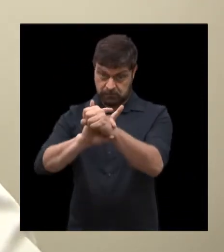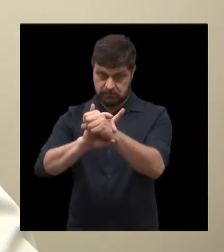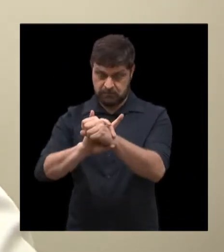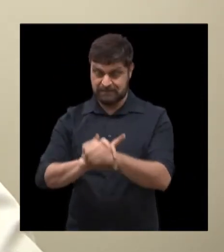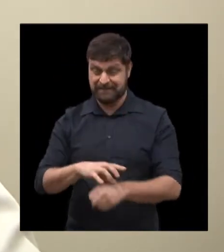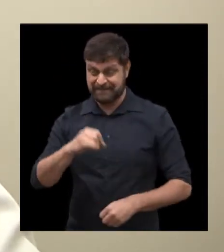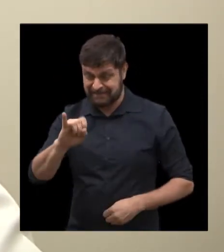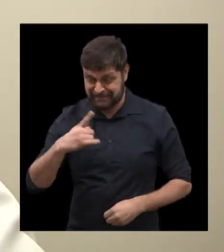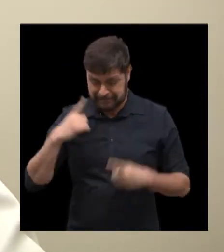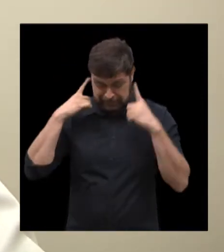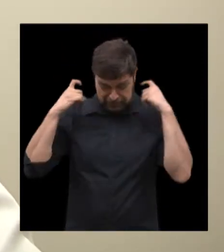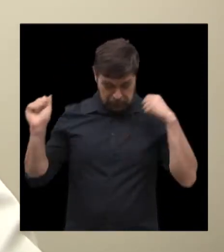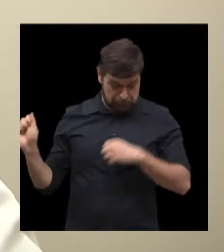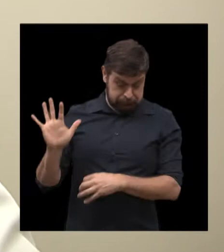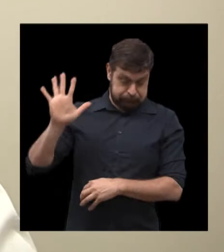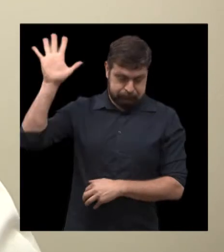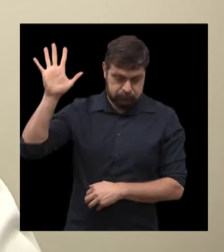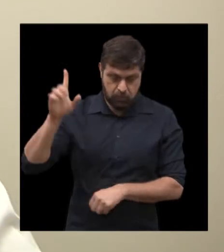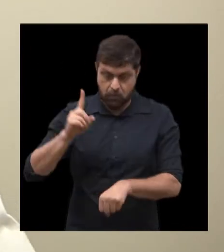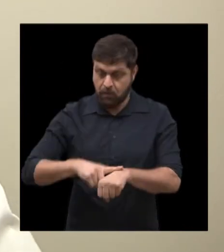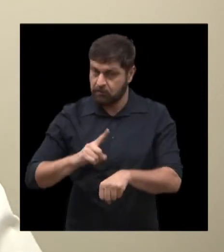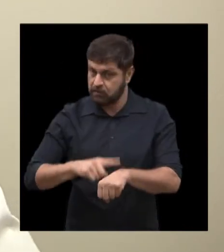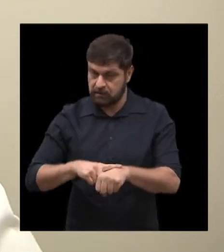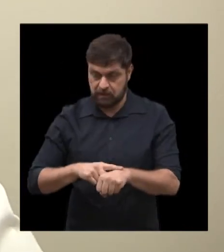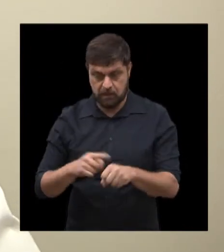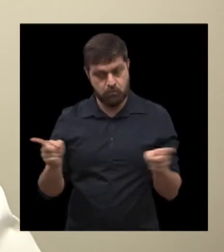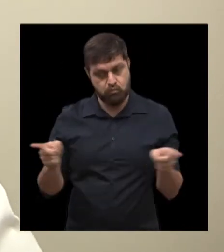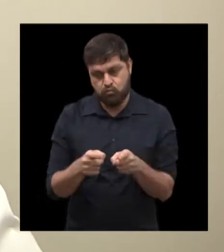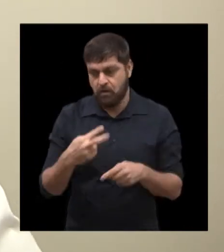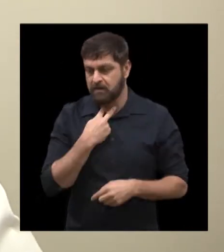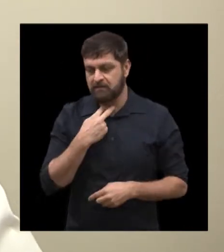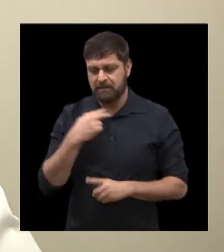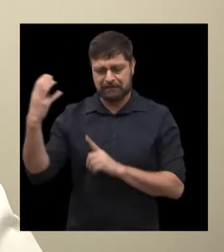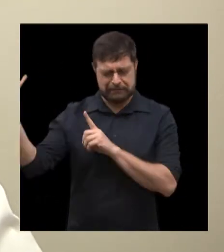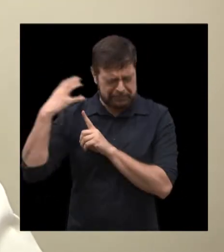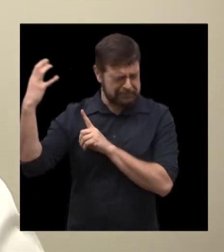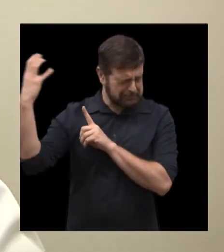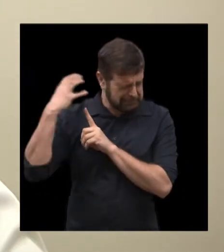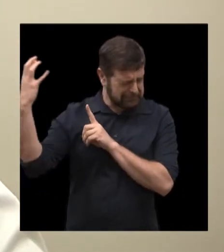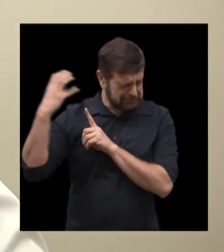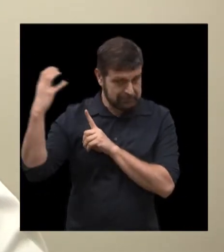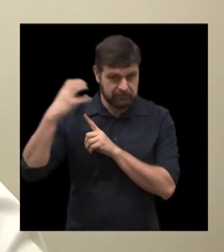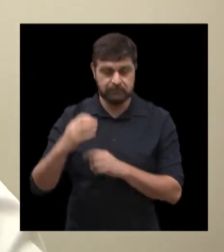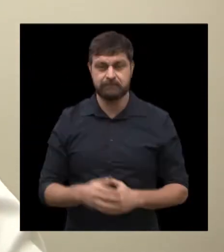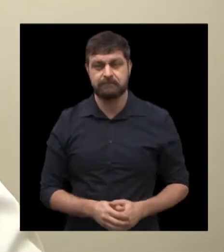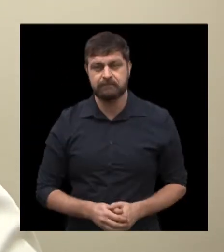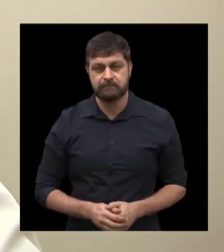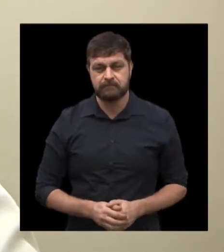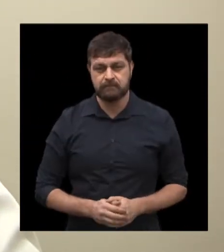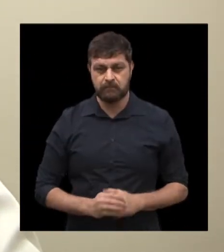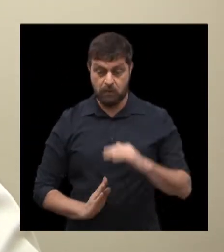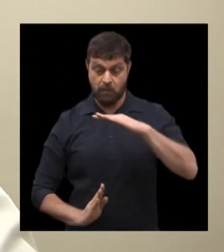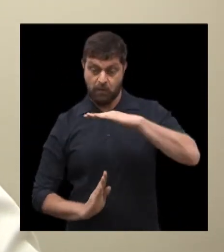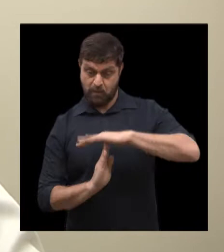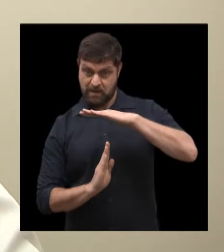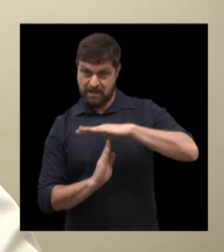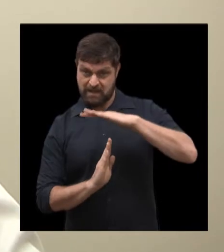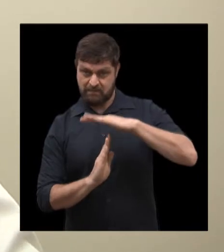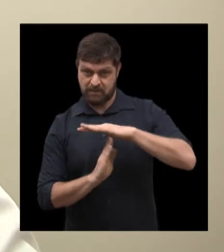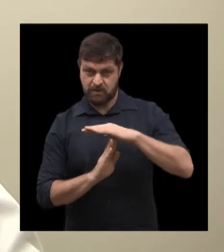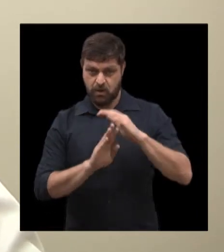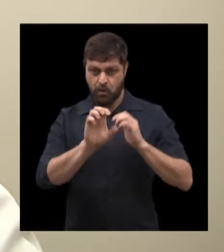quanto mais alto o volume, menos tempo a pessoa pode ficar exposta a ele. O limiar de segurança